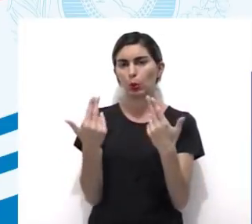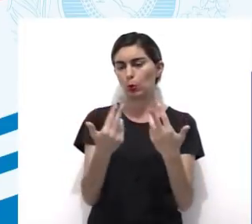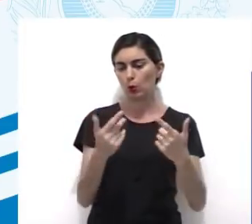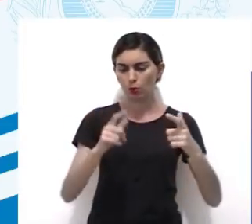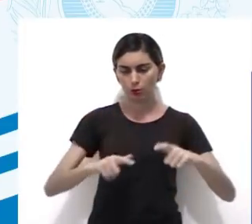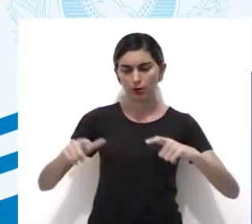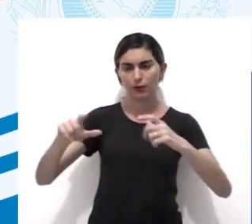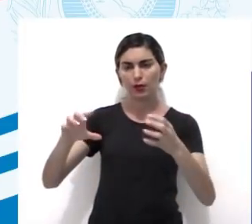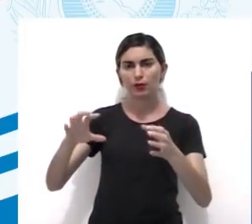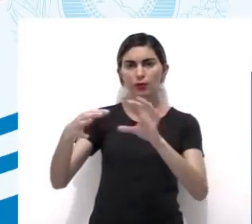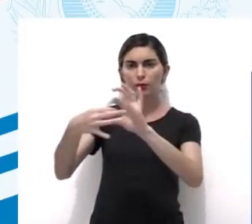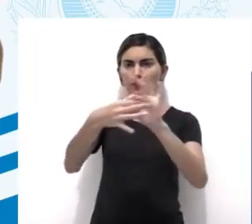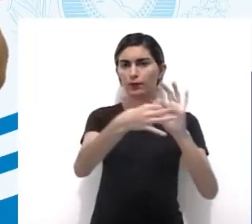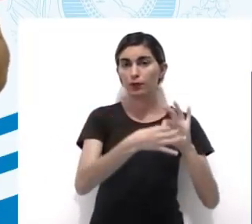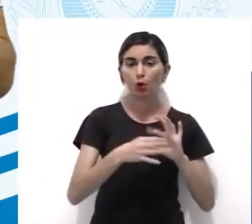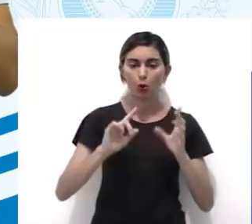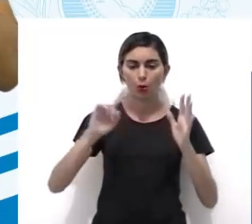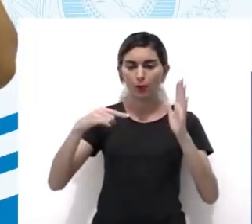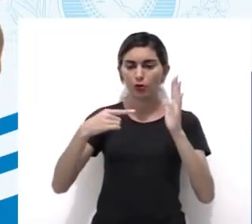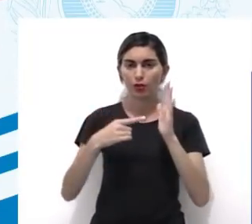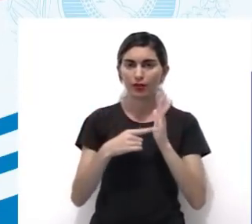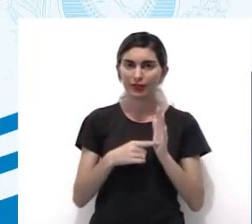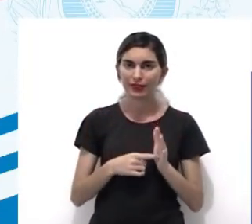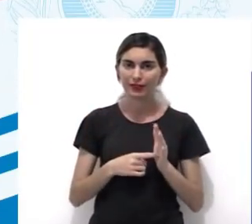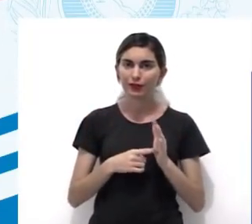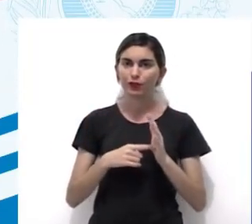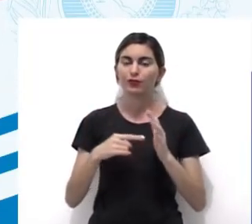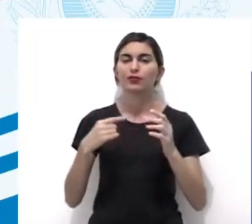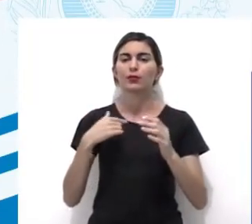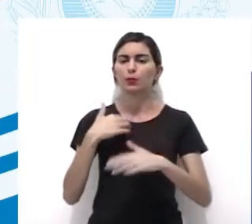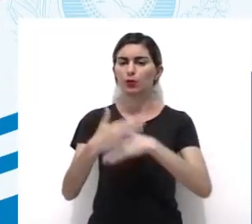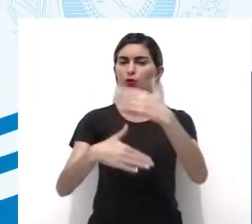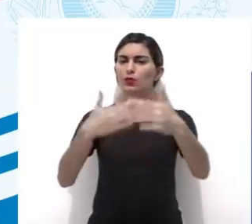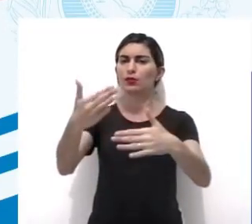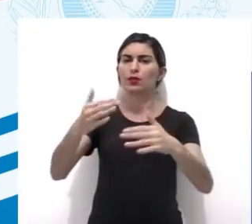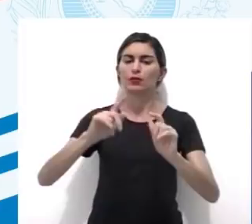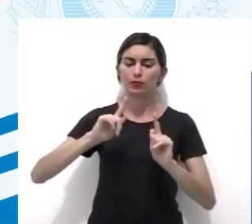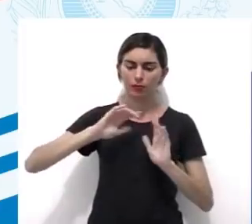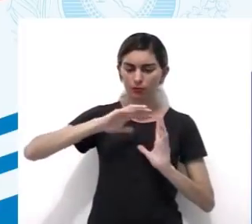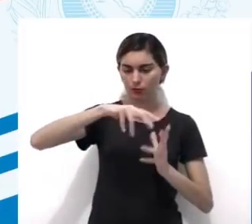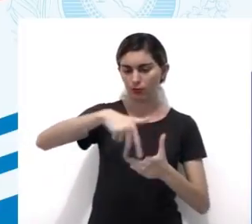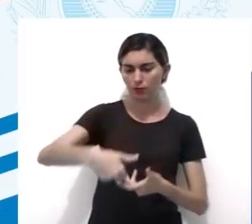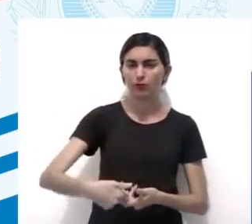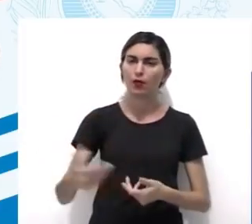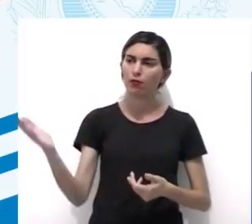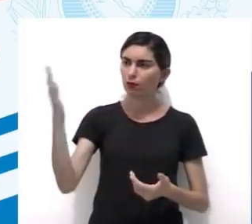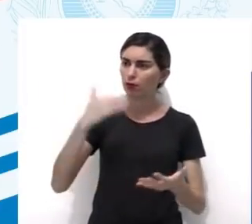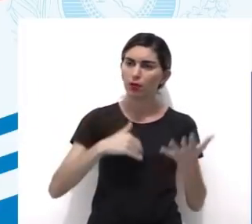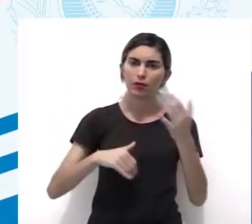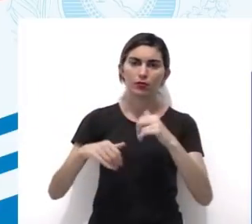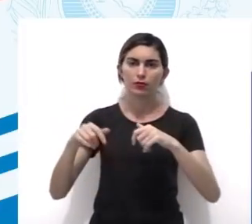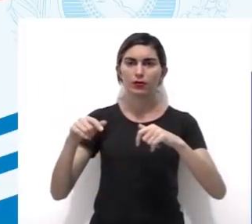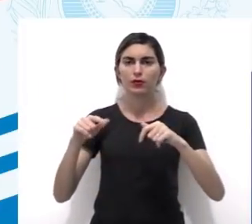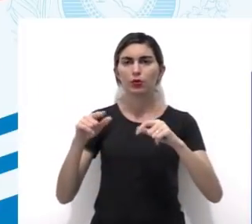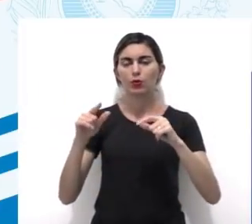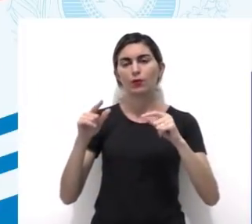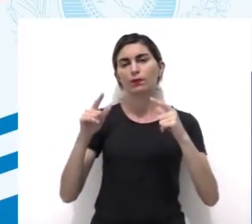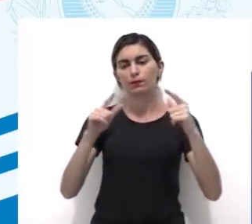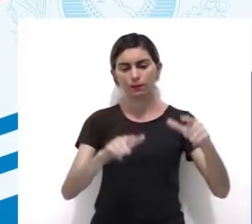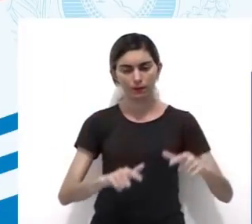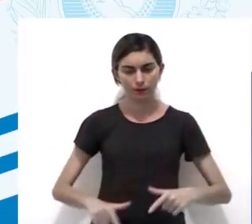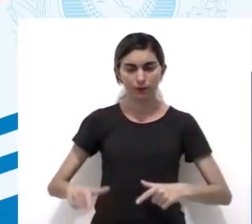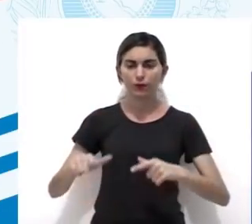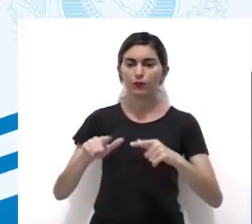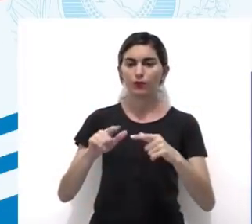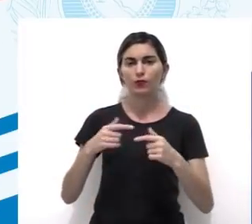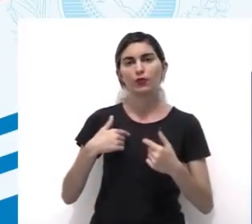espaço integrado é o objetivo final desse processo de globalização, é trazer aquele espaço, não é, que